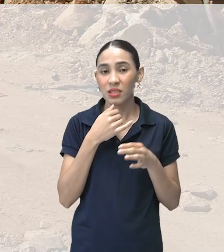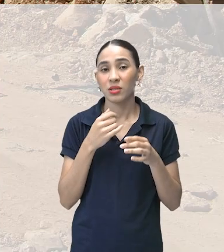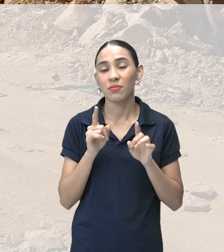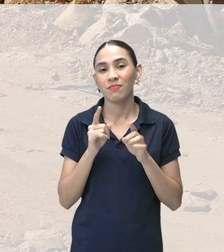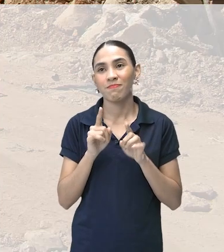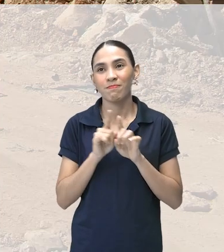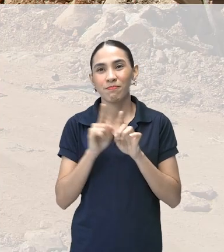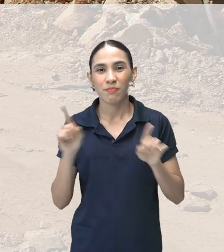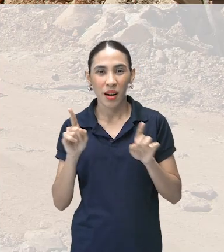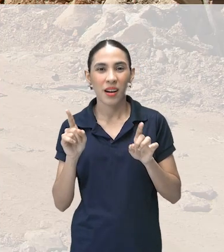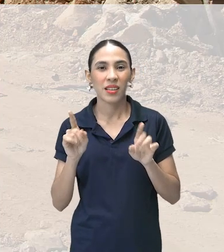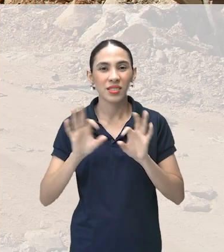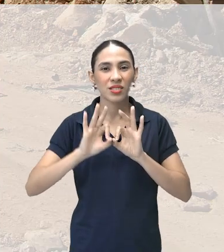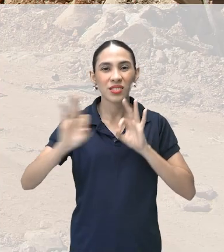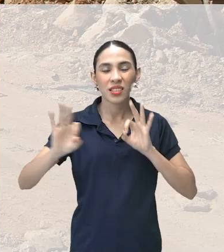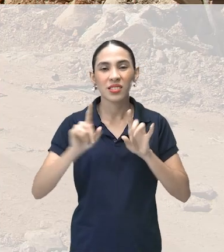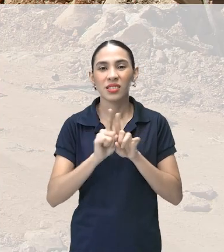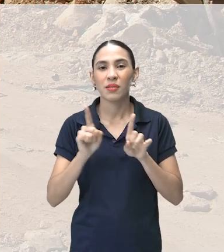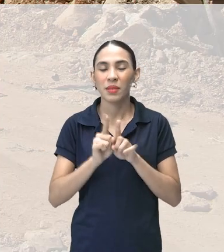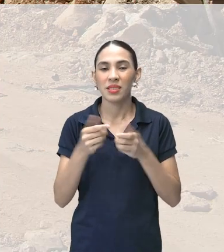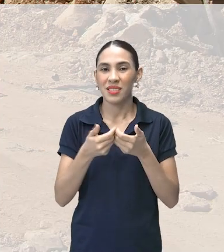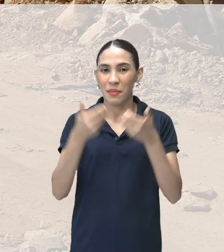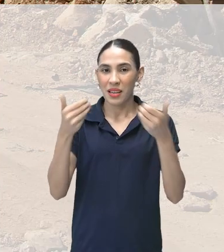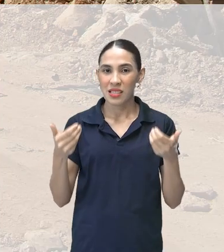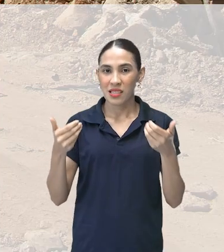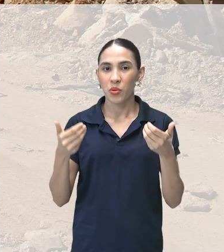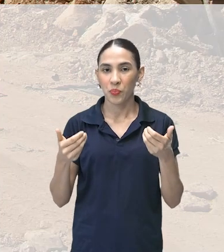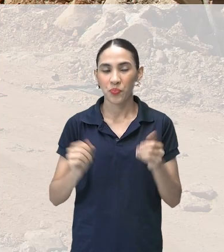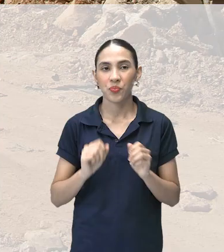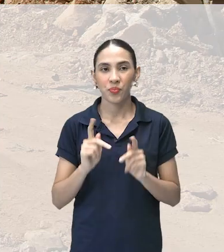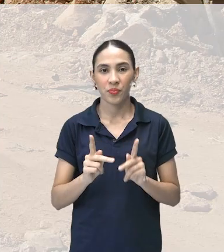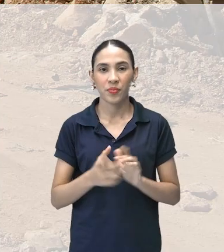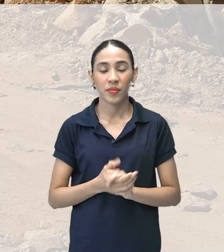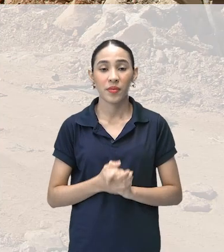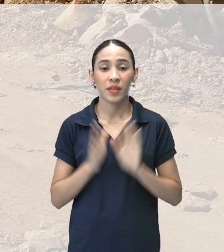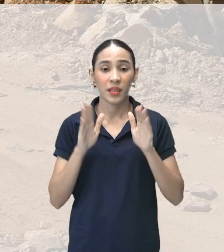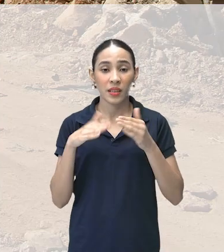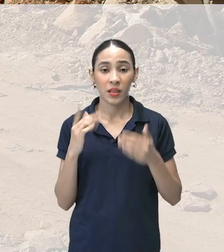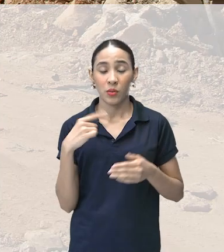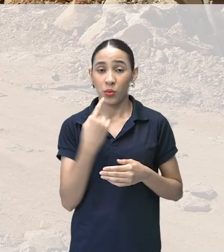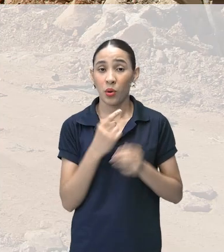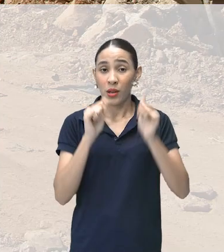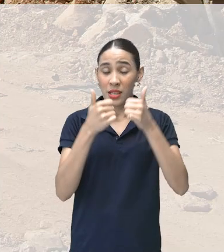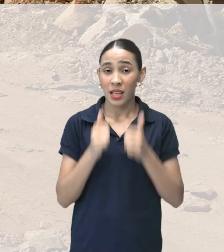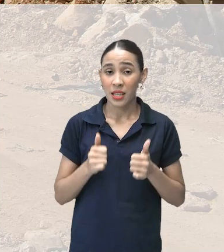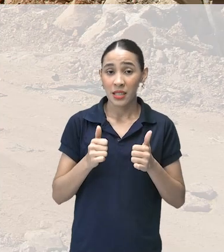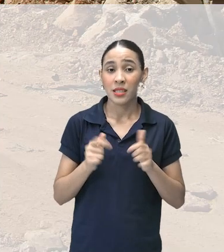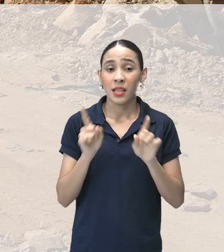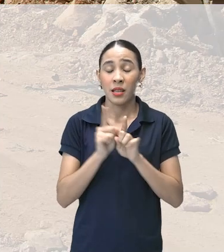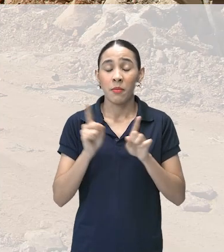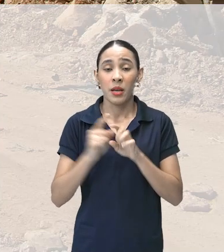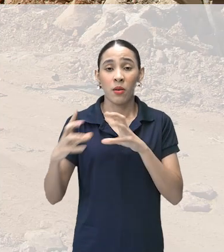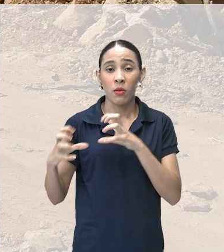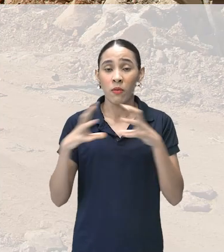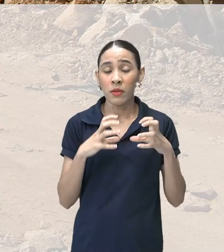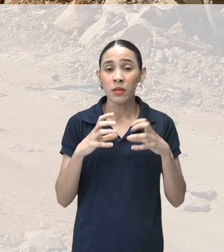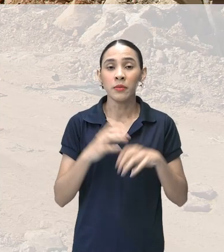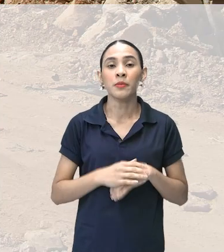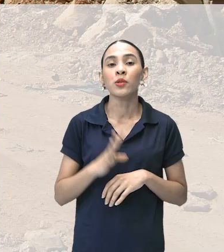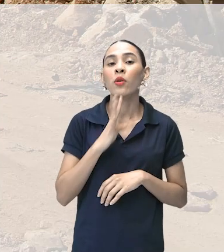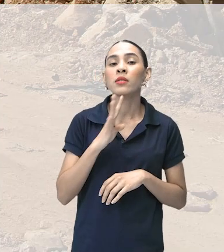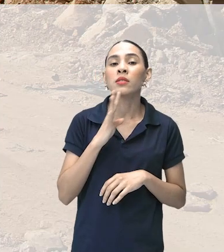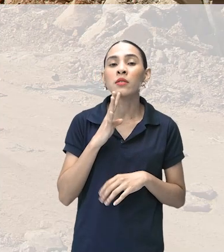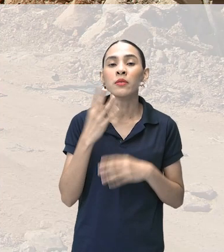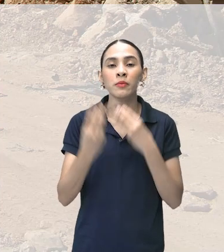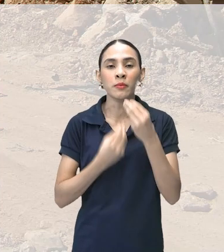porém tá um pouquinho aí distante essa separação, tá bom? Então, a gente analisa esse conflito que fica